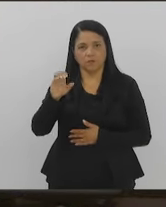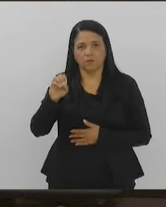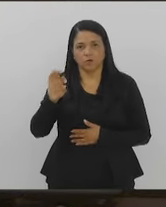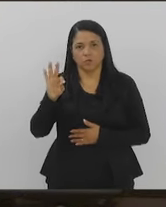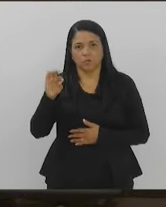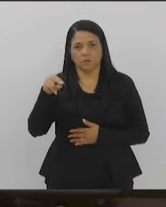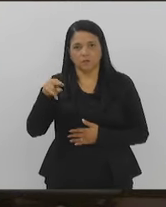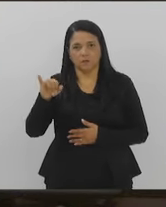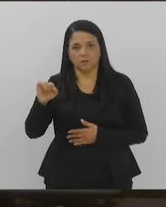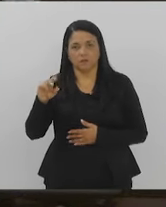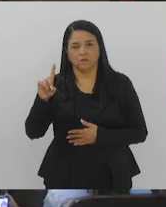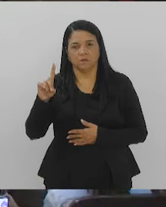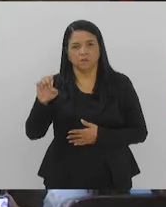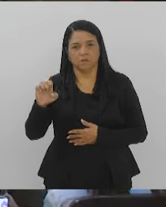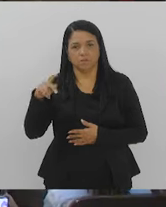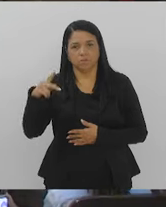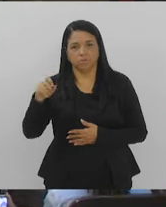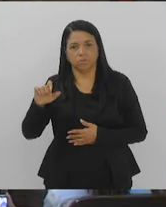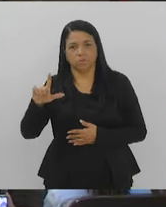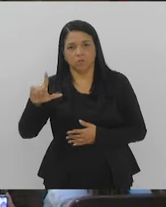Paula.